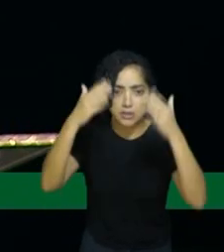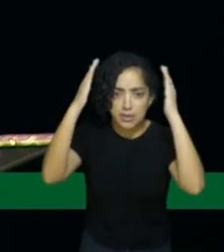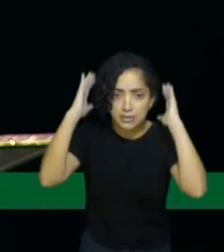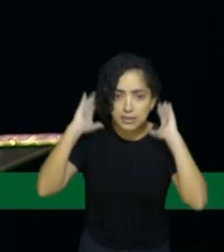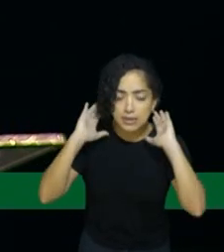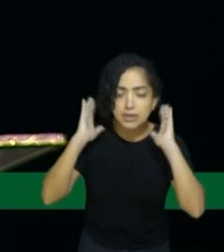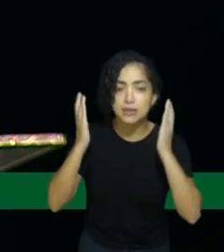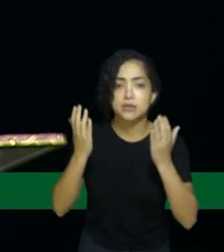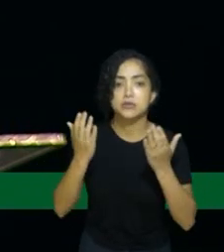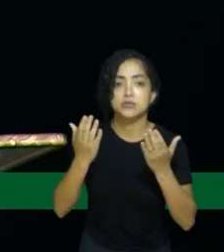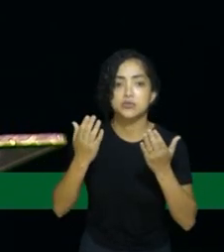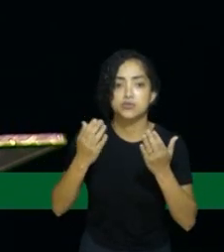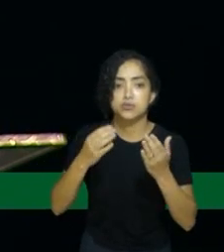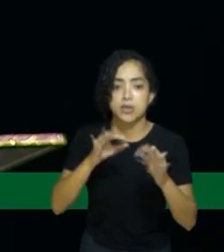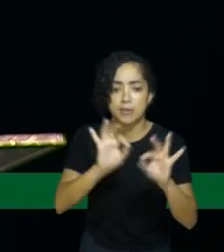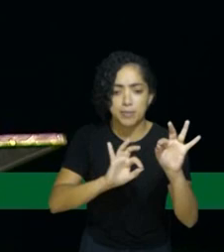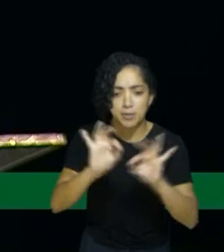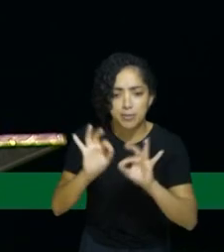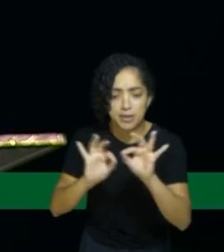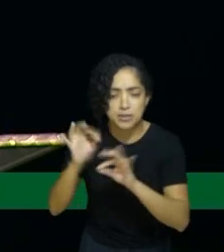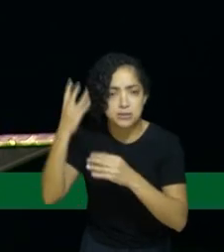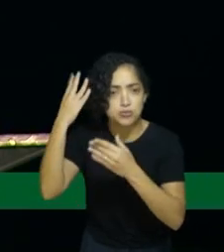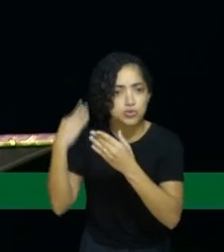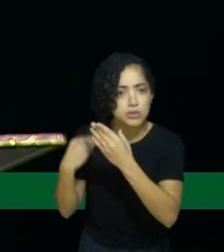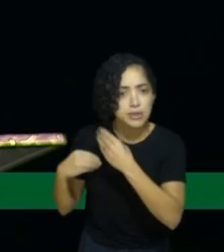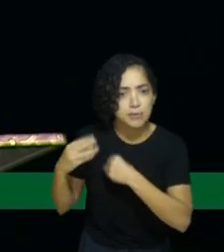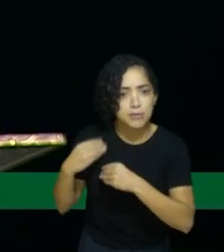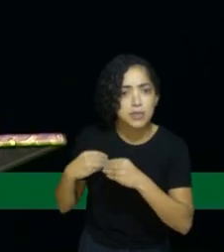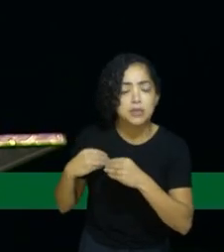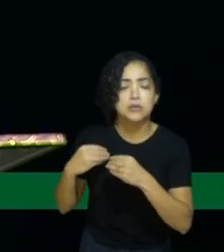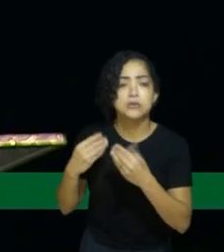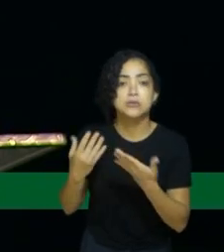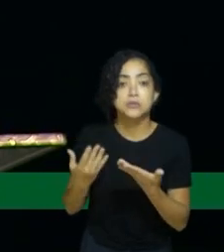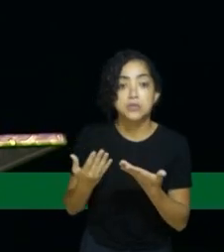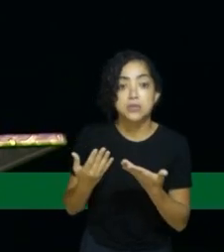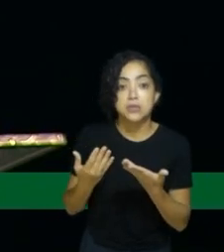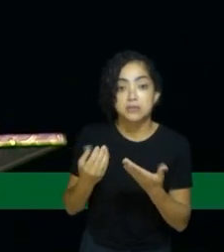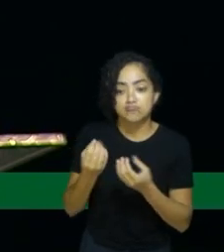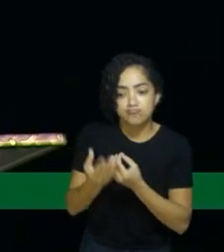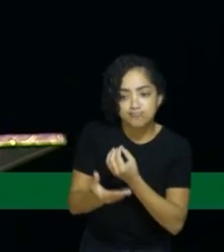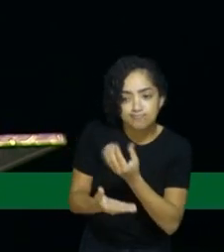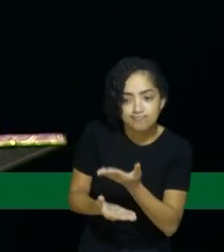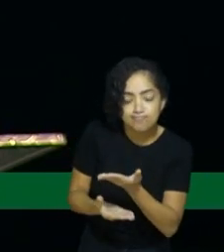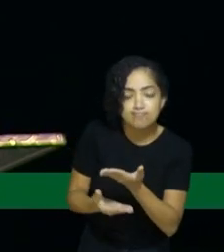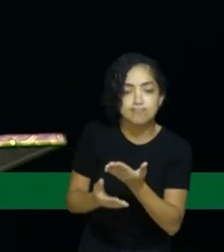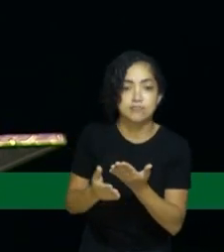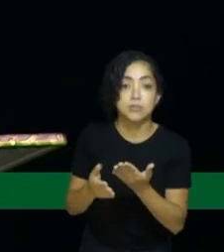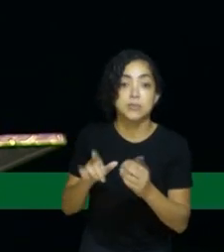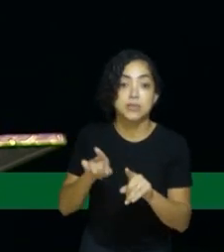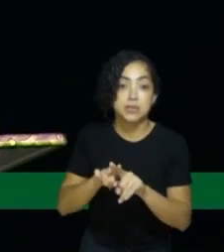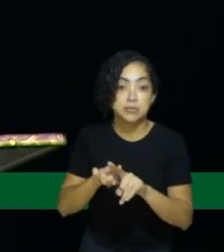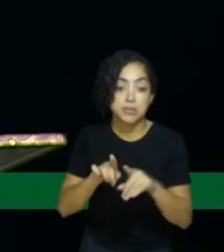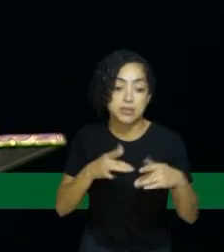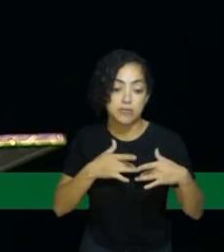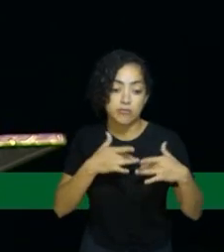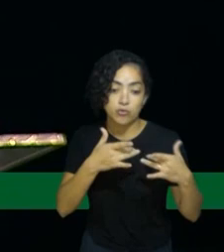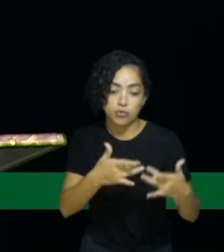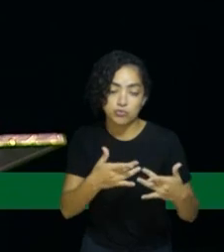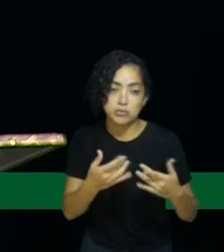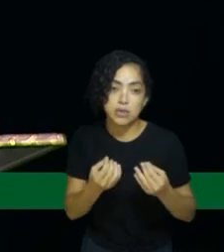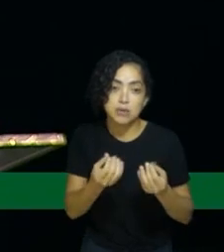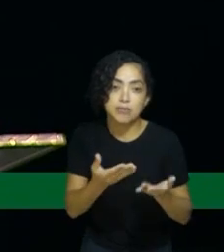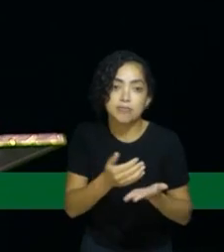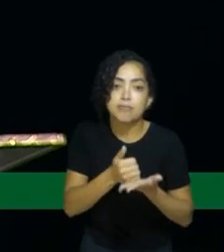de perucas completando a nossa rede de serviço as nossas voluntárias oferecem ainda Apoio